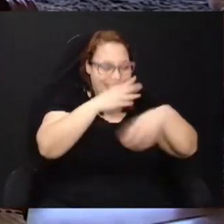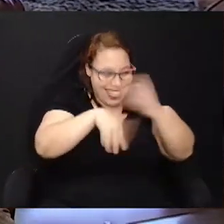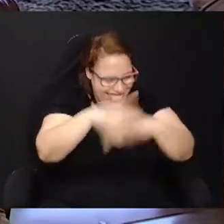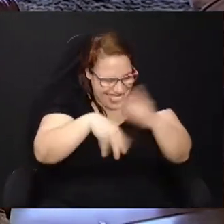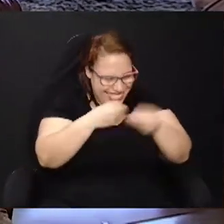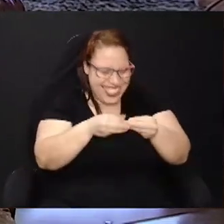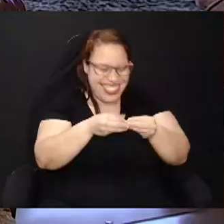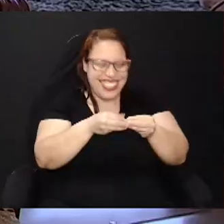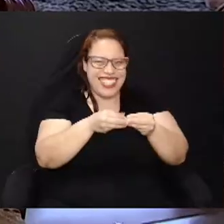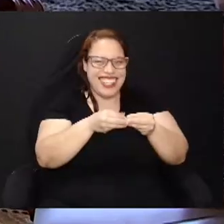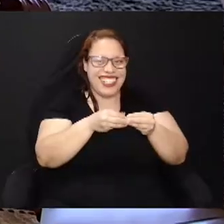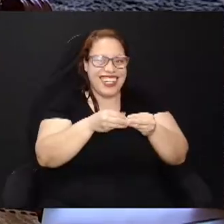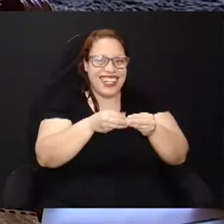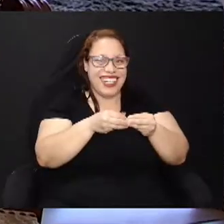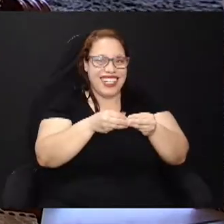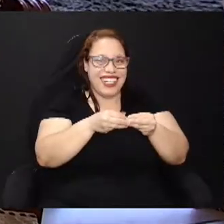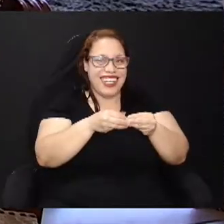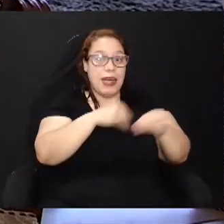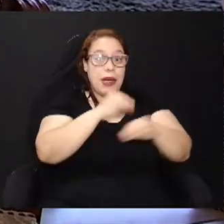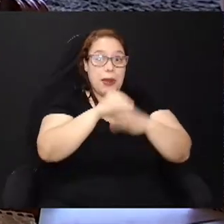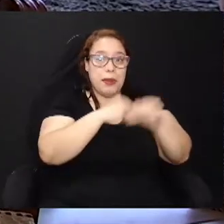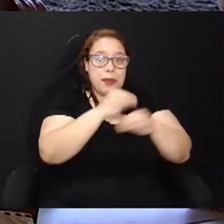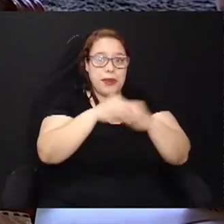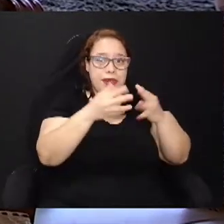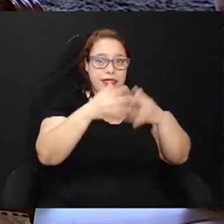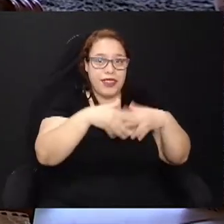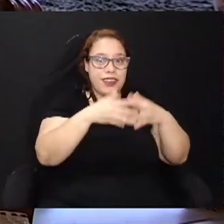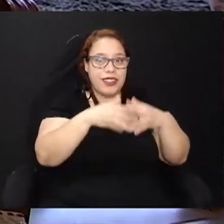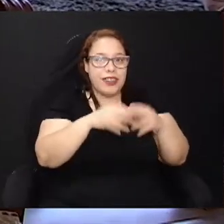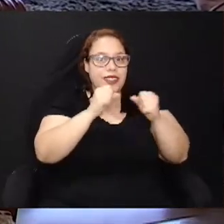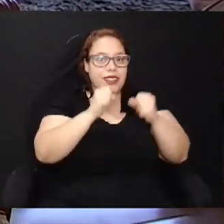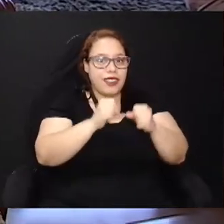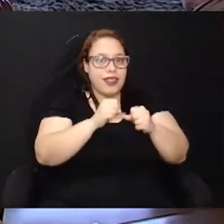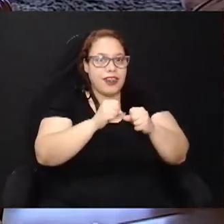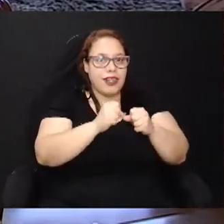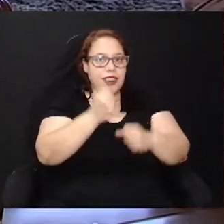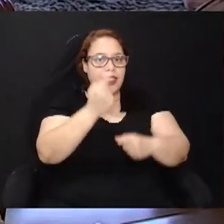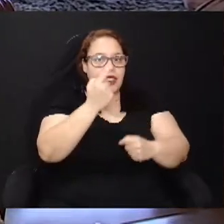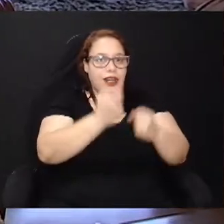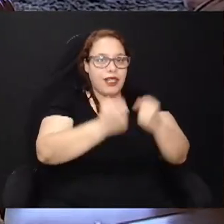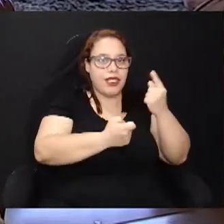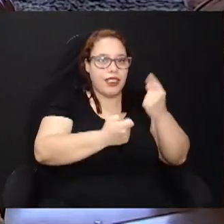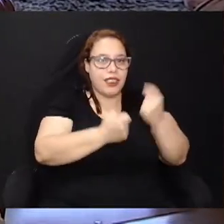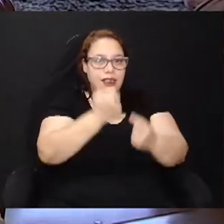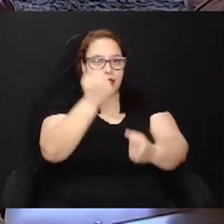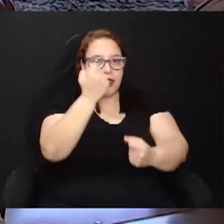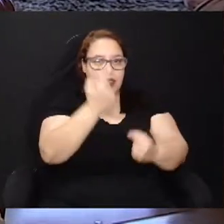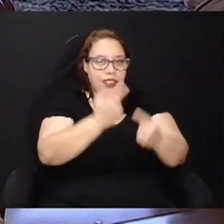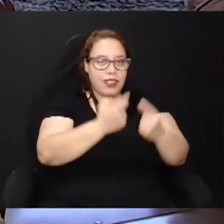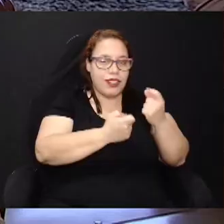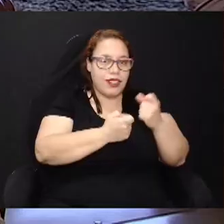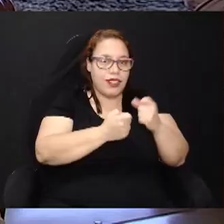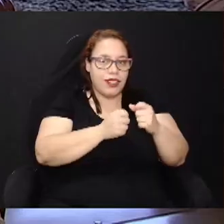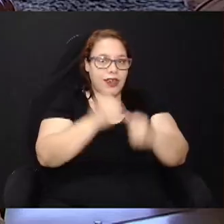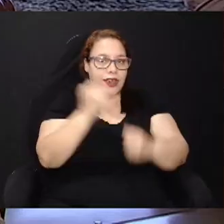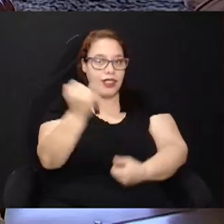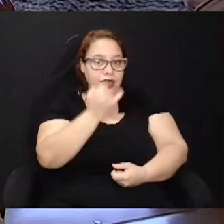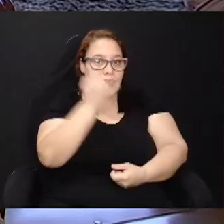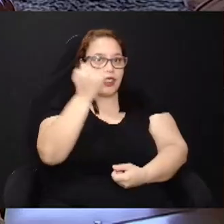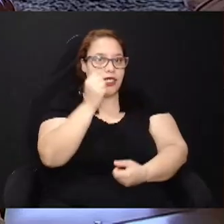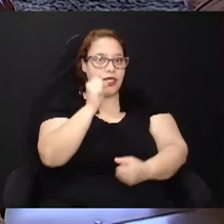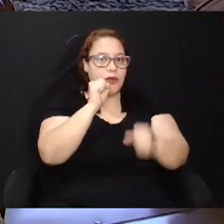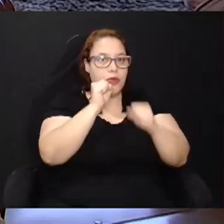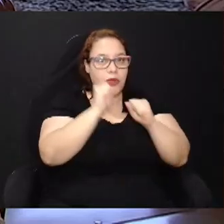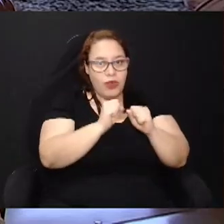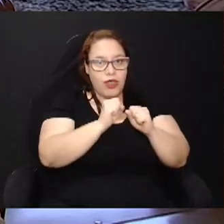está muito bagunçado. E aí a gente vai poder, aos pouquinhos, norteando coisas. Eu acho que é importante a gente poder... Eu trouxe